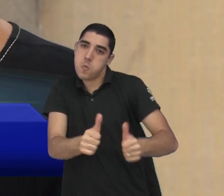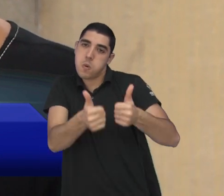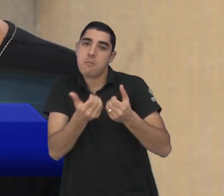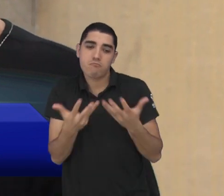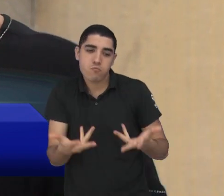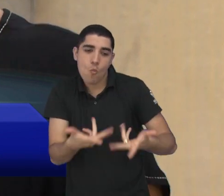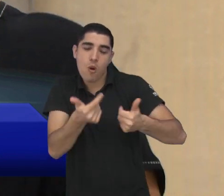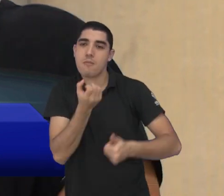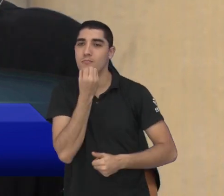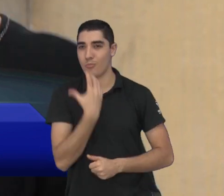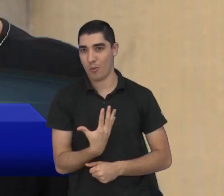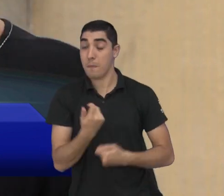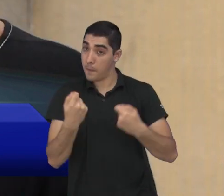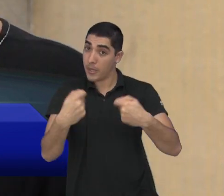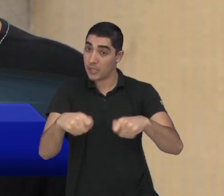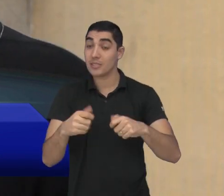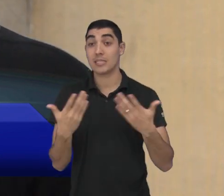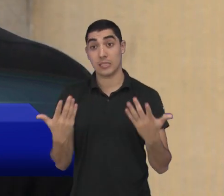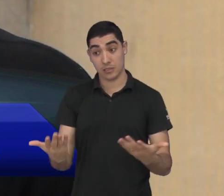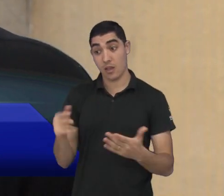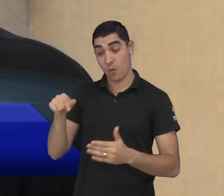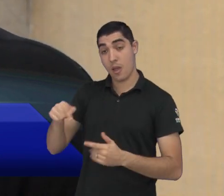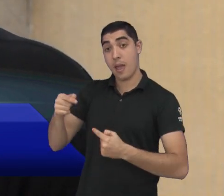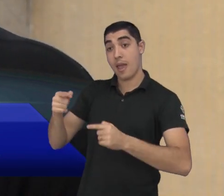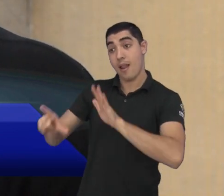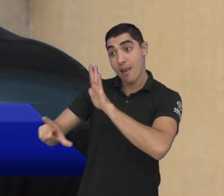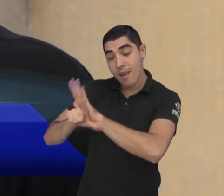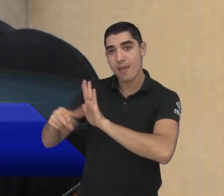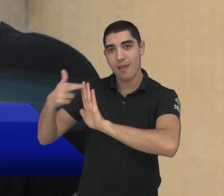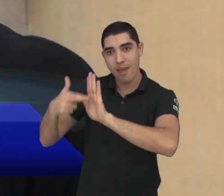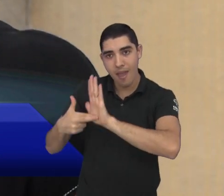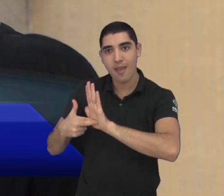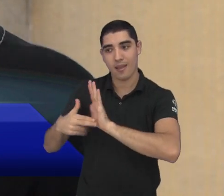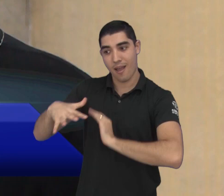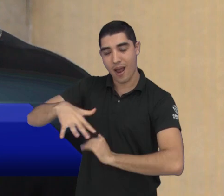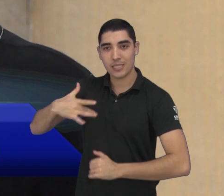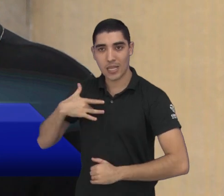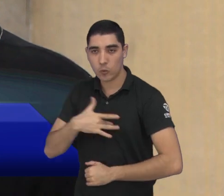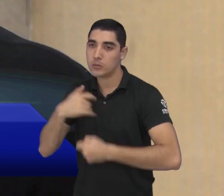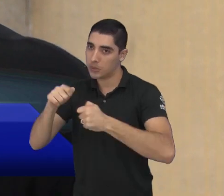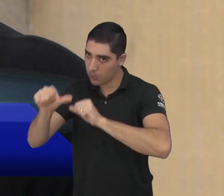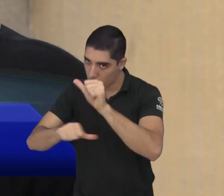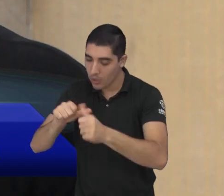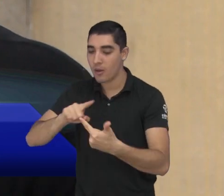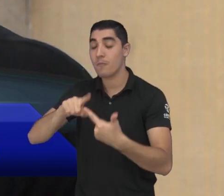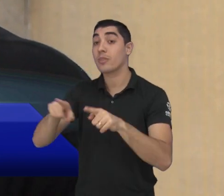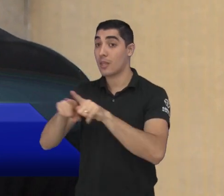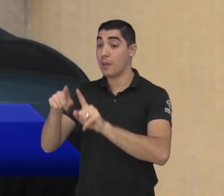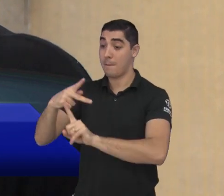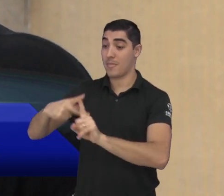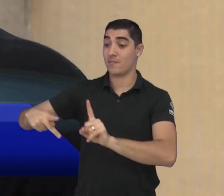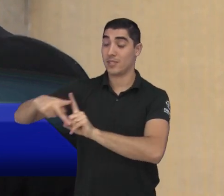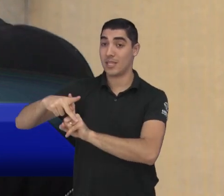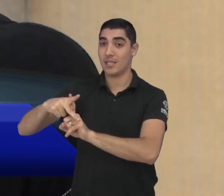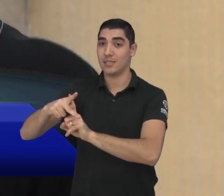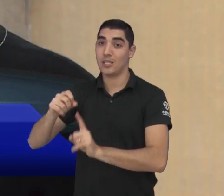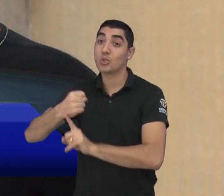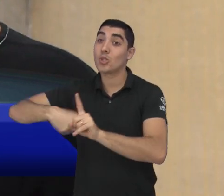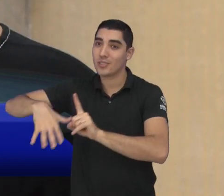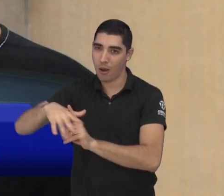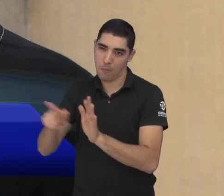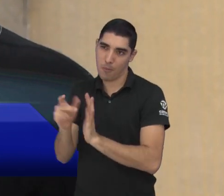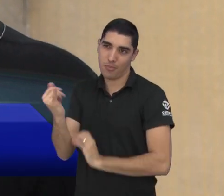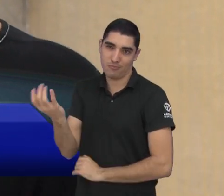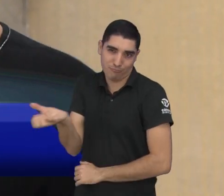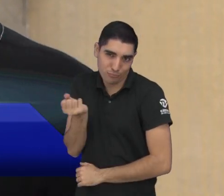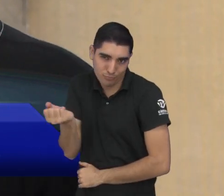de vida. Então, eu vou ter um impacto nas políticas de saúde e nas políticas de previdência social. E, evidentemente,